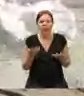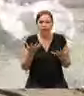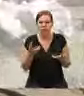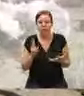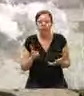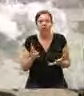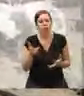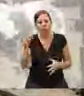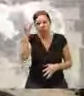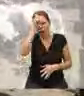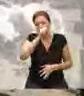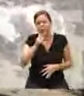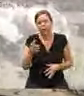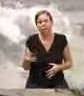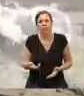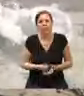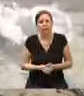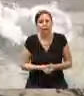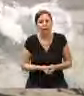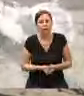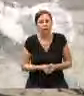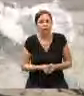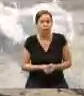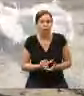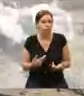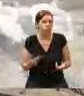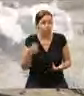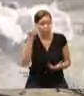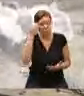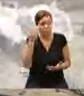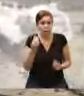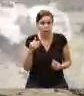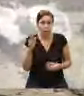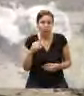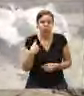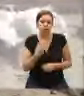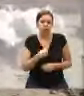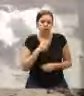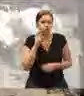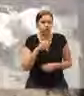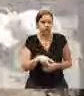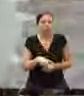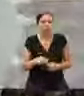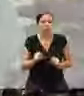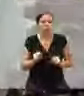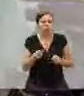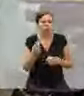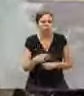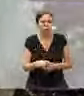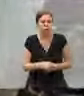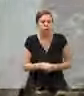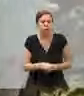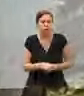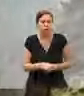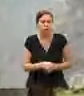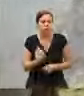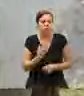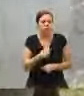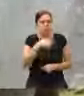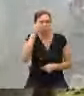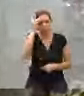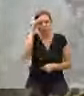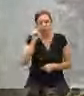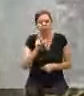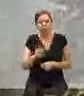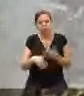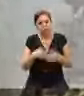dispostos sempre a aprender. Então é uma coisa que marca demais. A gente vê a força deles, sabe? Nós aprendemos,